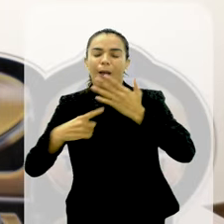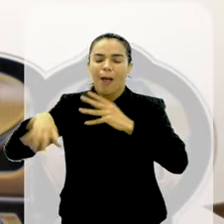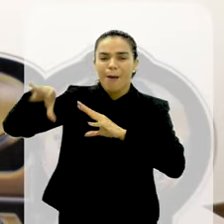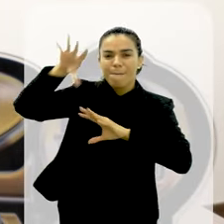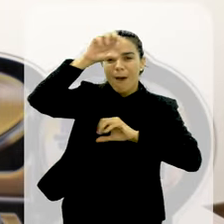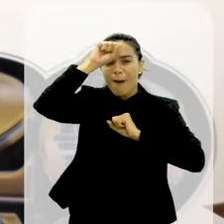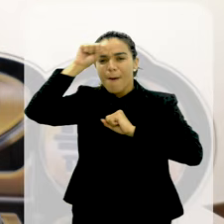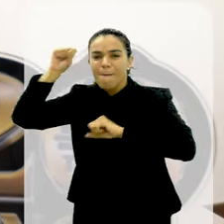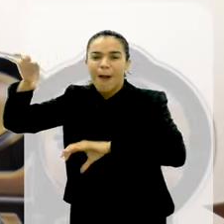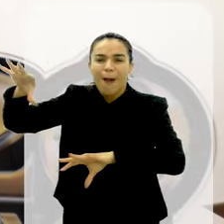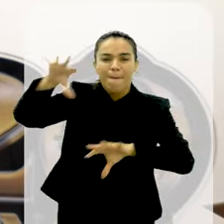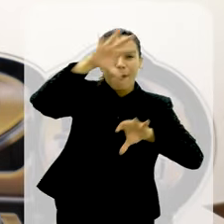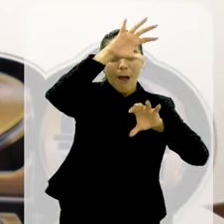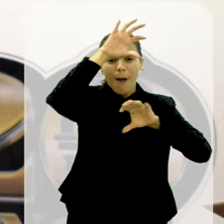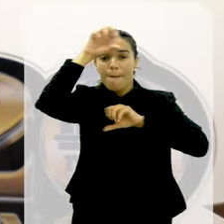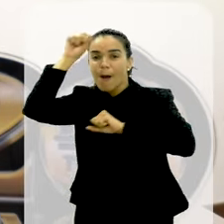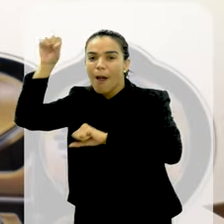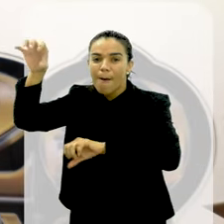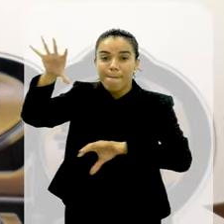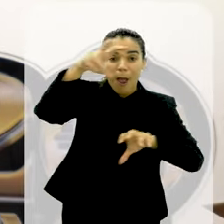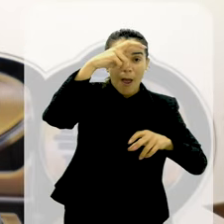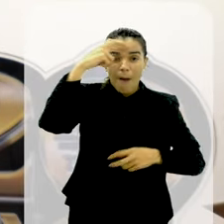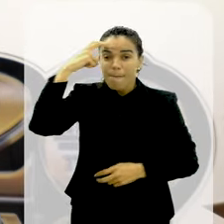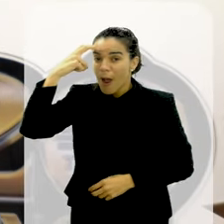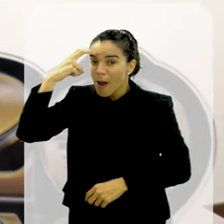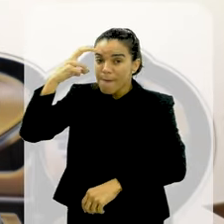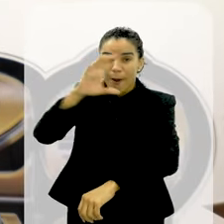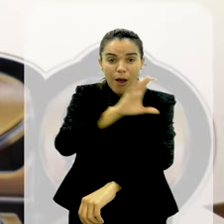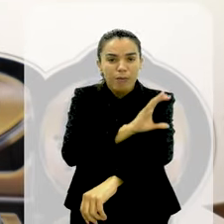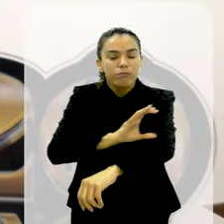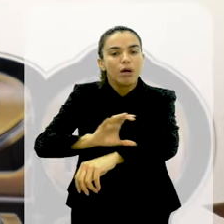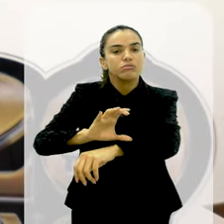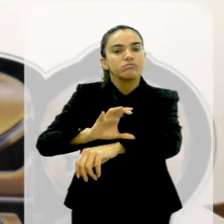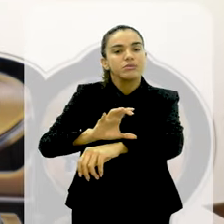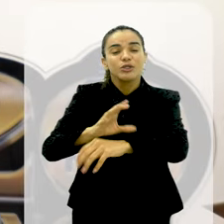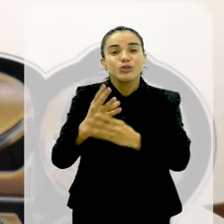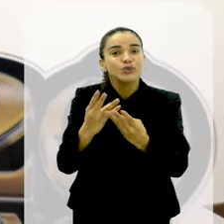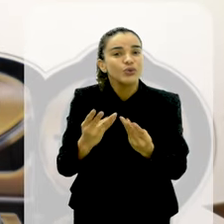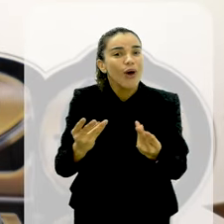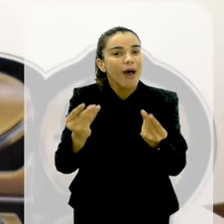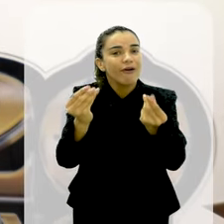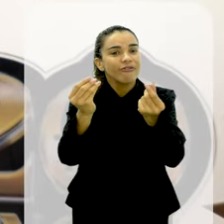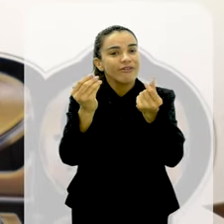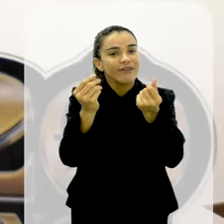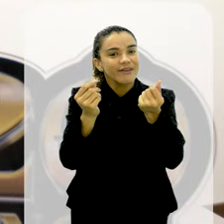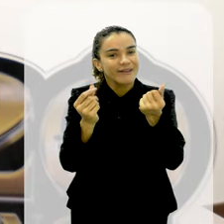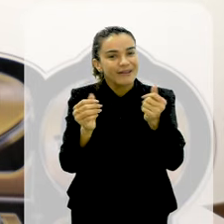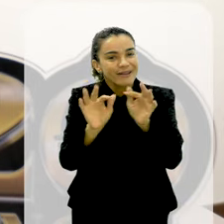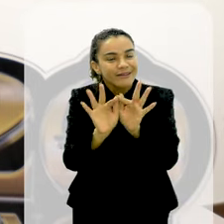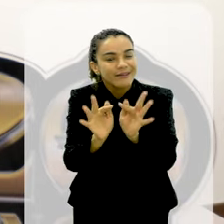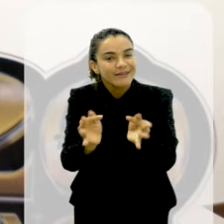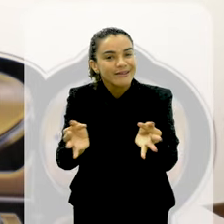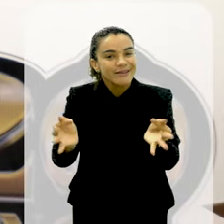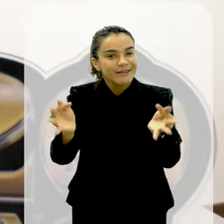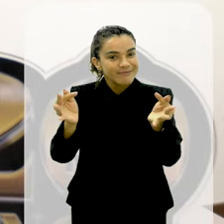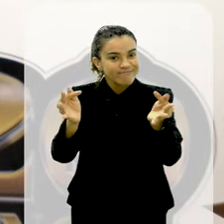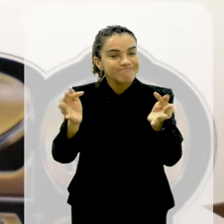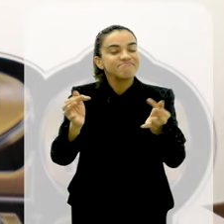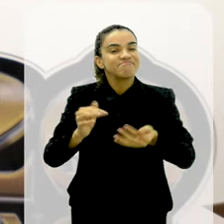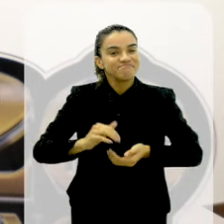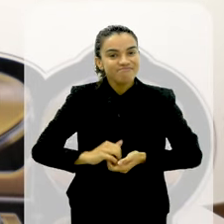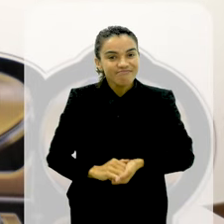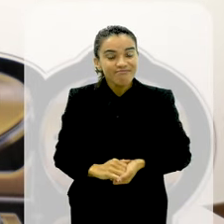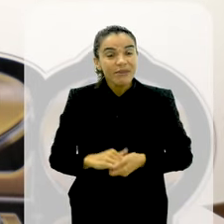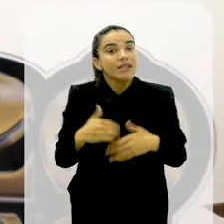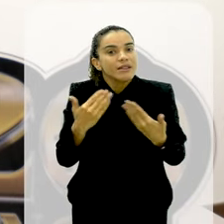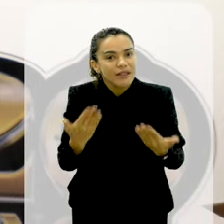que favorece muito o entender cultural de cada projeto de uma maneira suave, né? De alguma